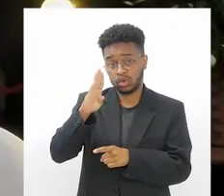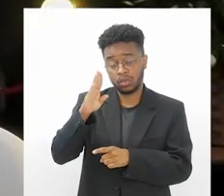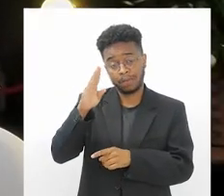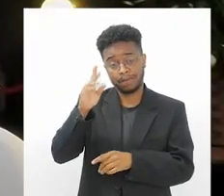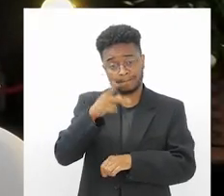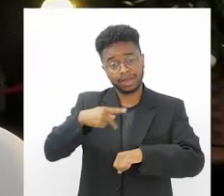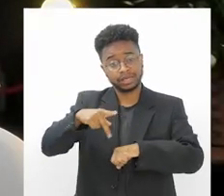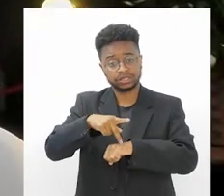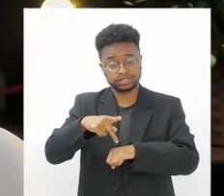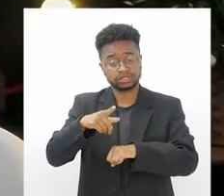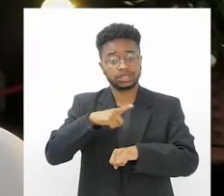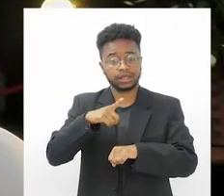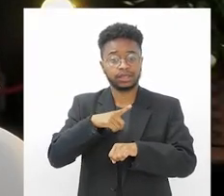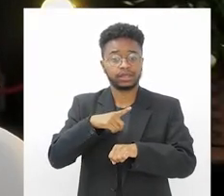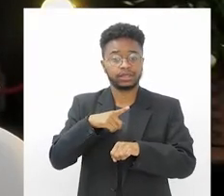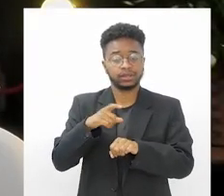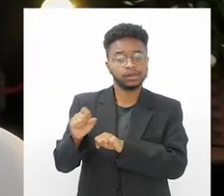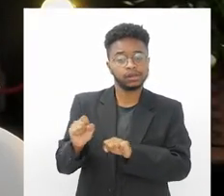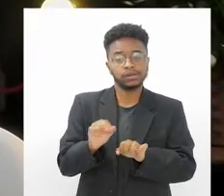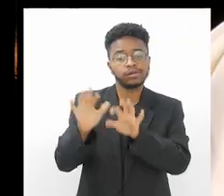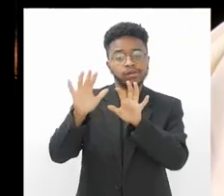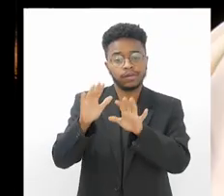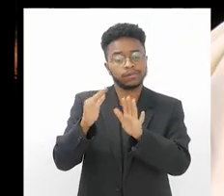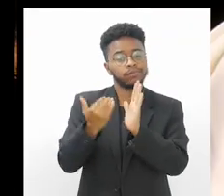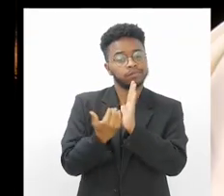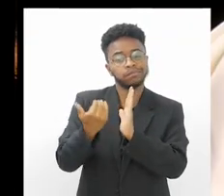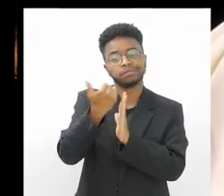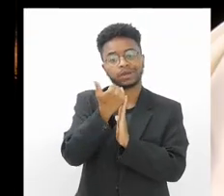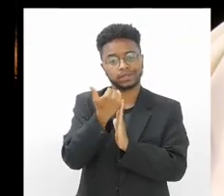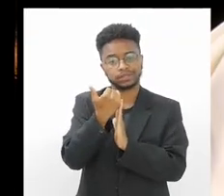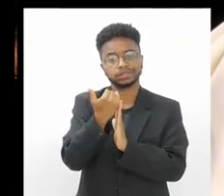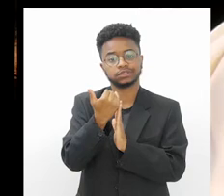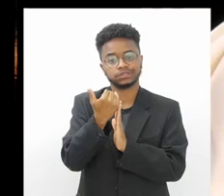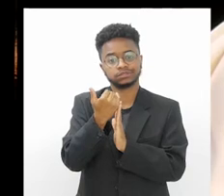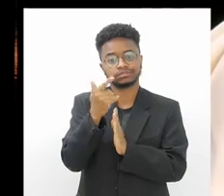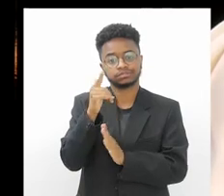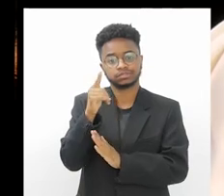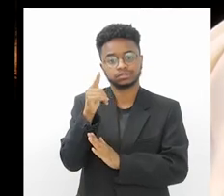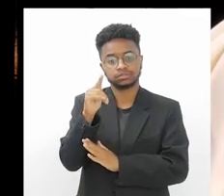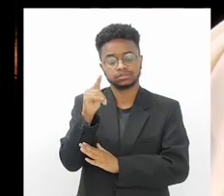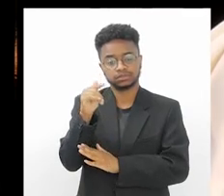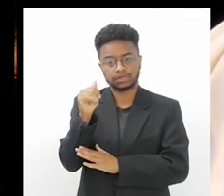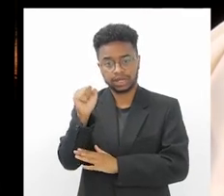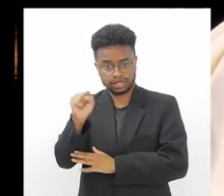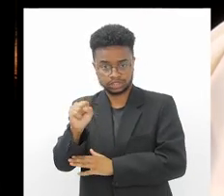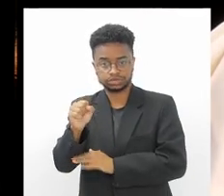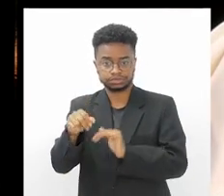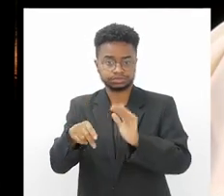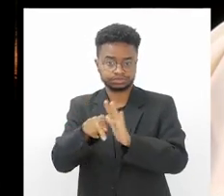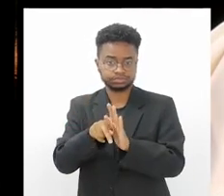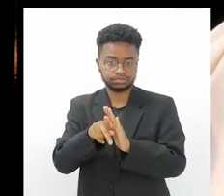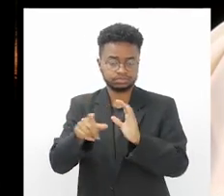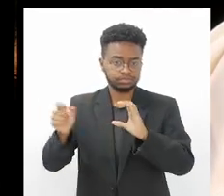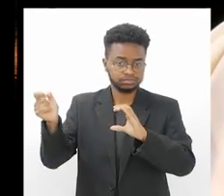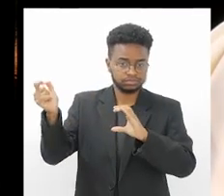mais poluidores, né? Que são mais... emissores, né, do gás estufa, né? E aí o que é que